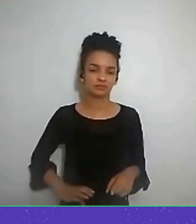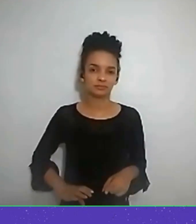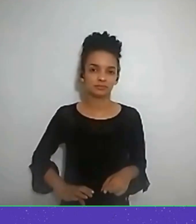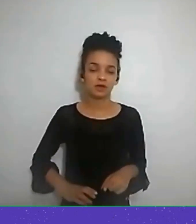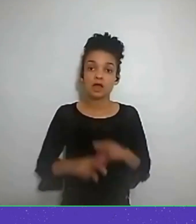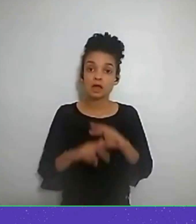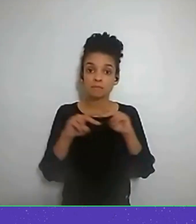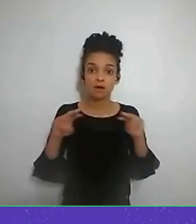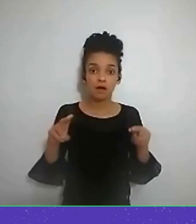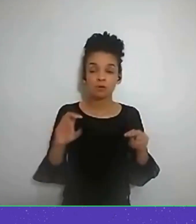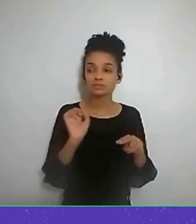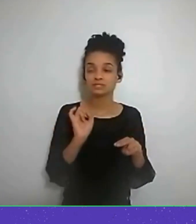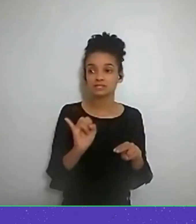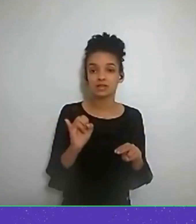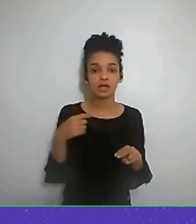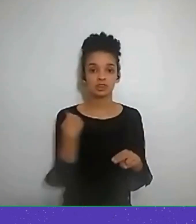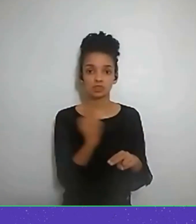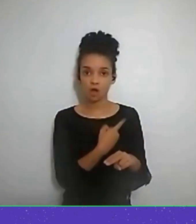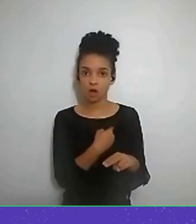nós